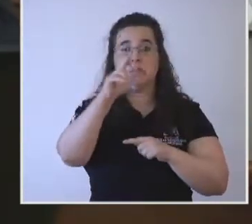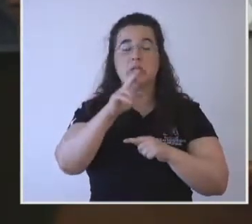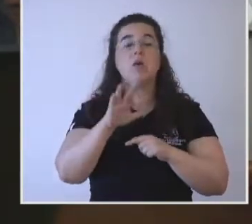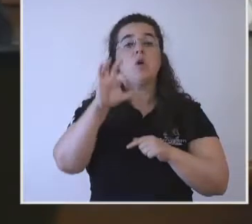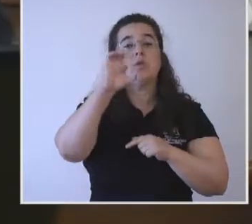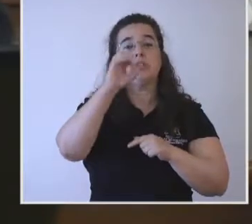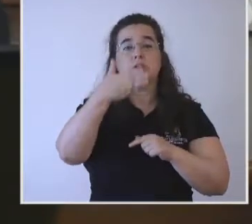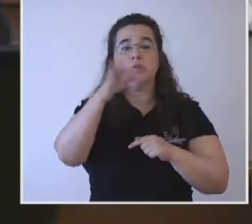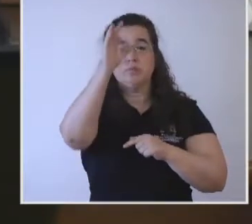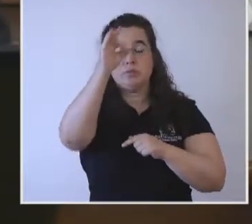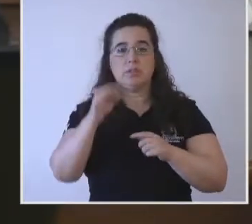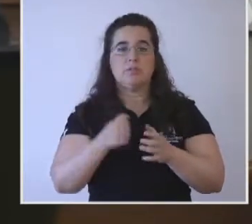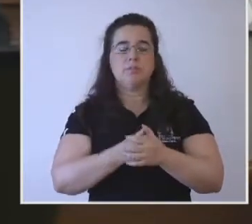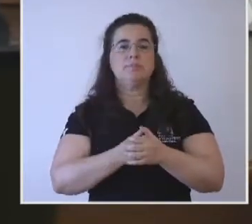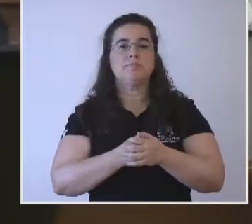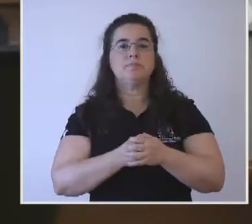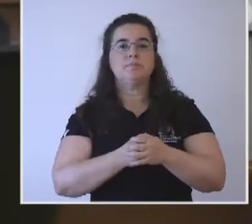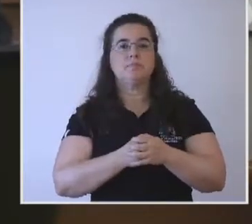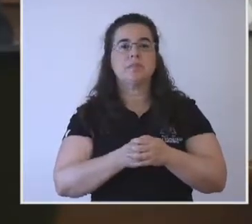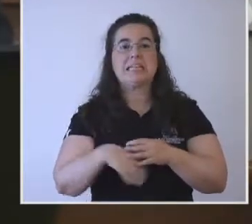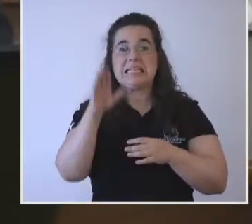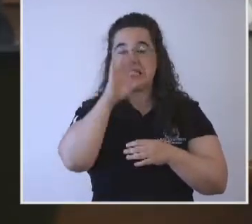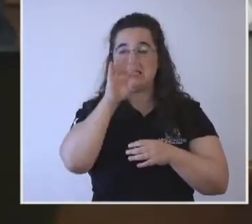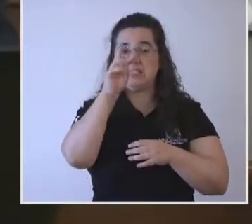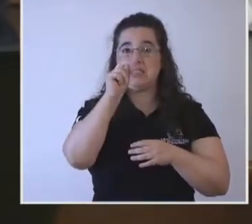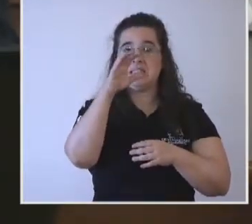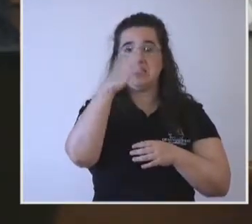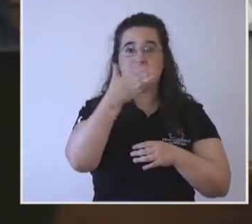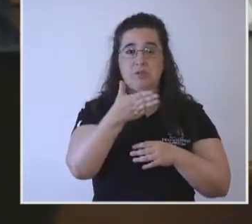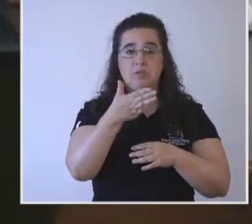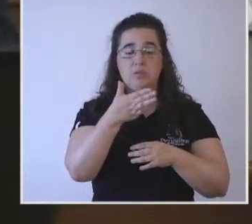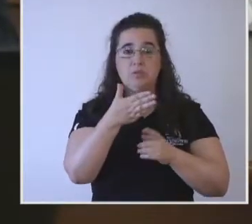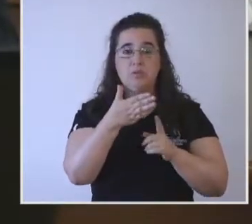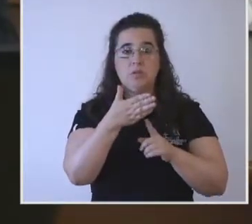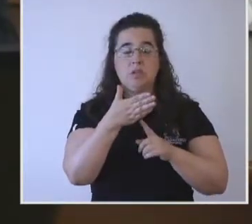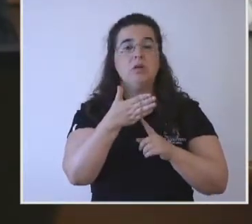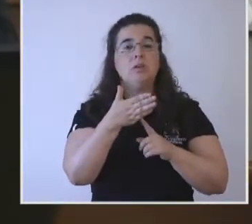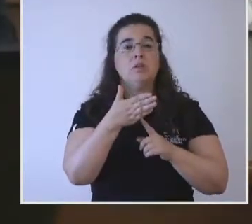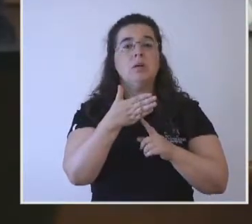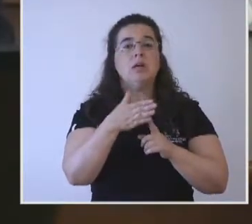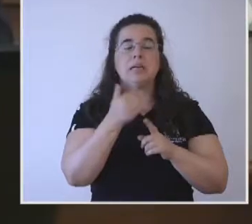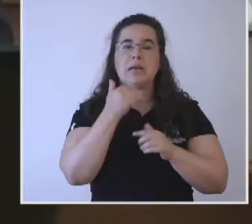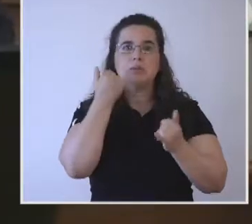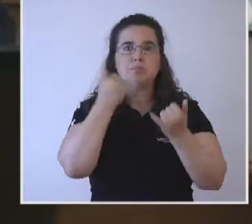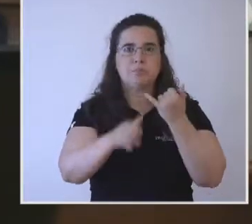tiverem um índice de massa corporal de 31%, o risco é quase 50%.